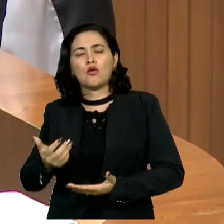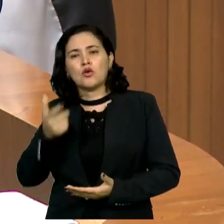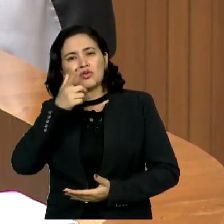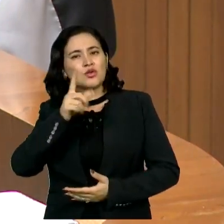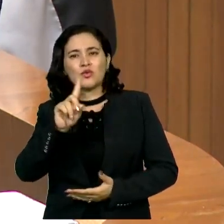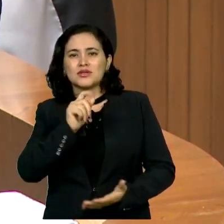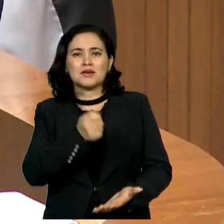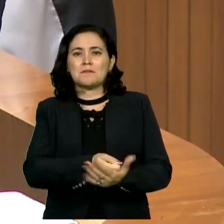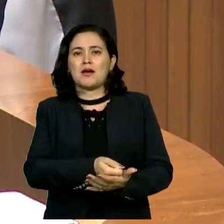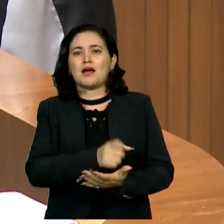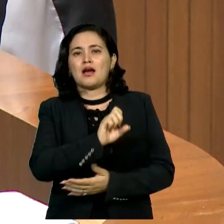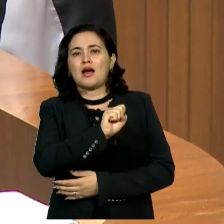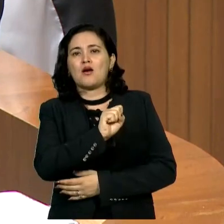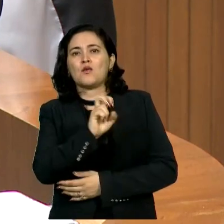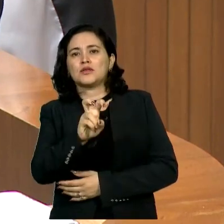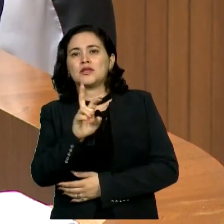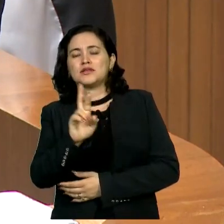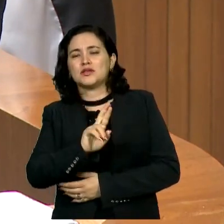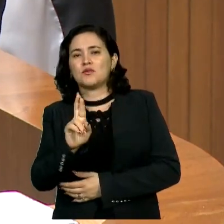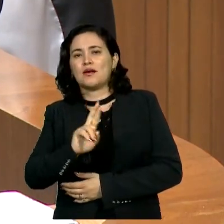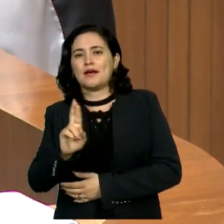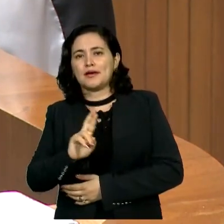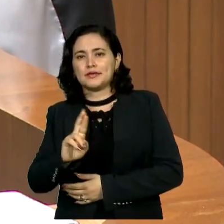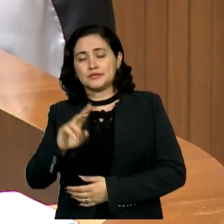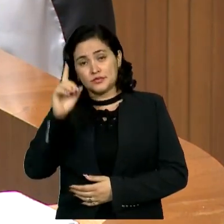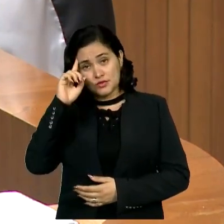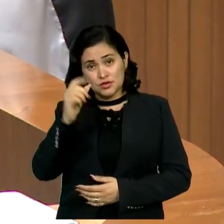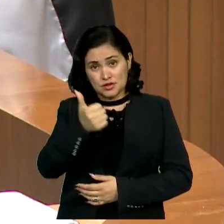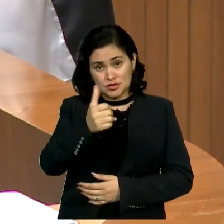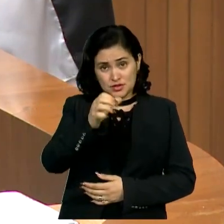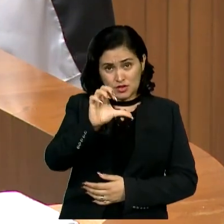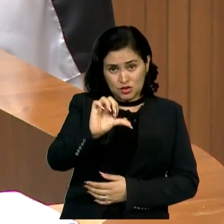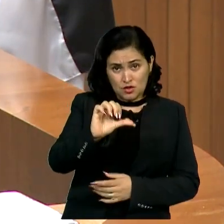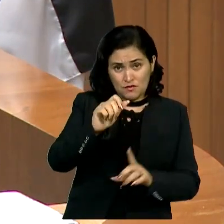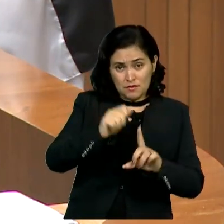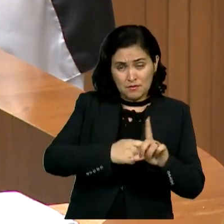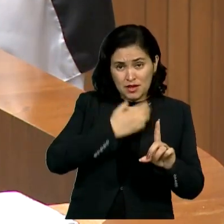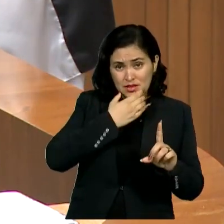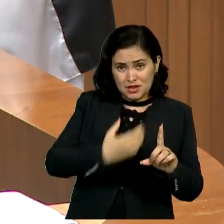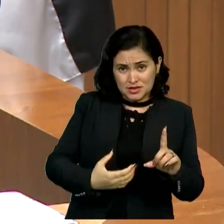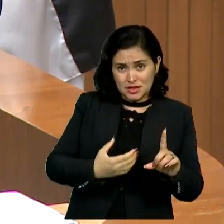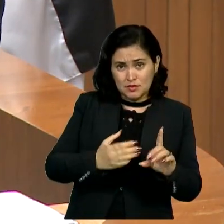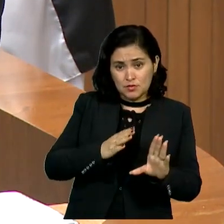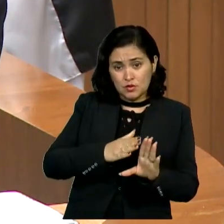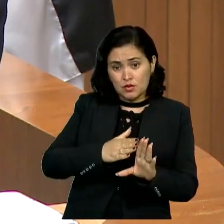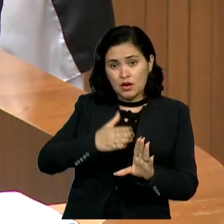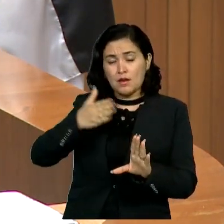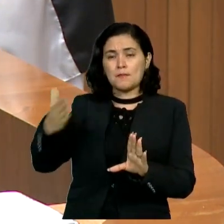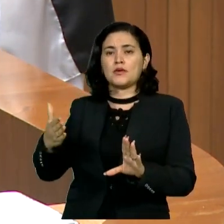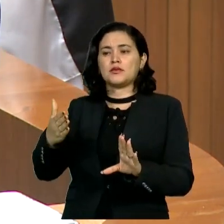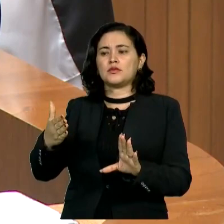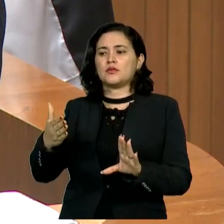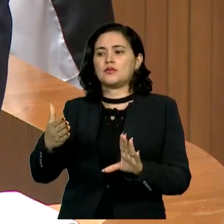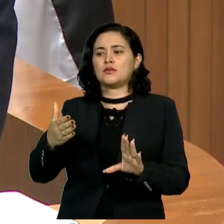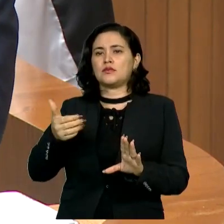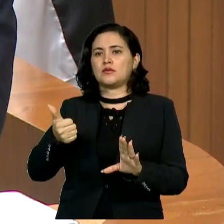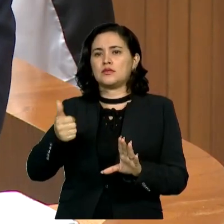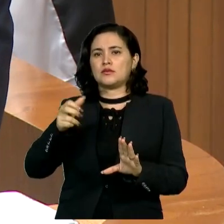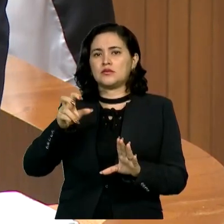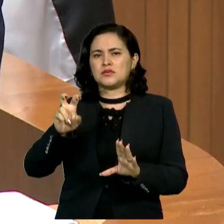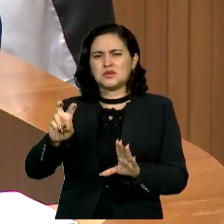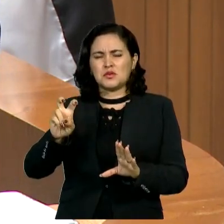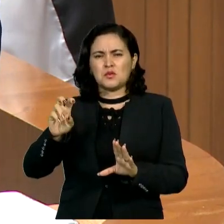85. No dia 19 de dezembro, mudou, foi para 150 e poucos. Houve o aumento